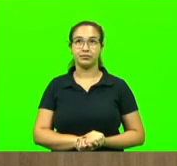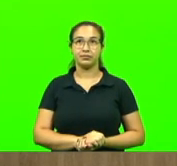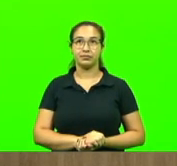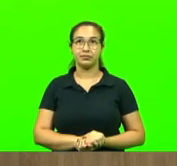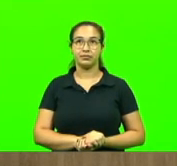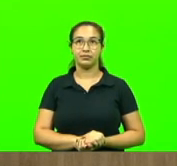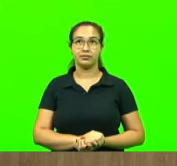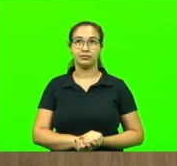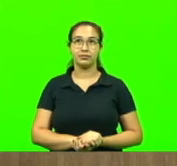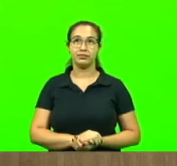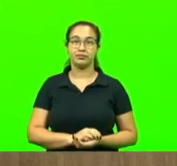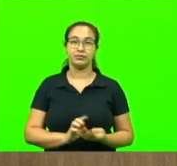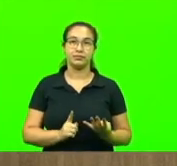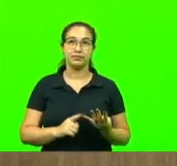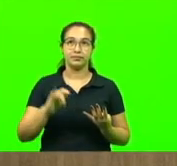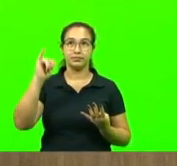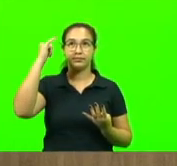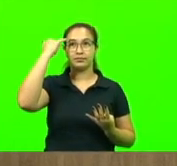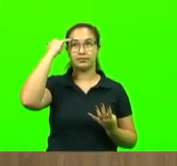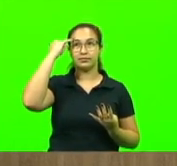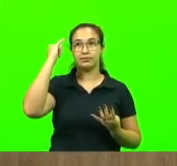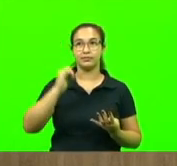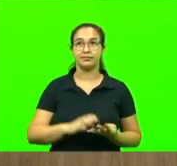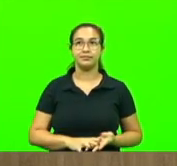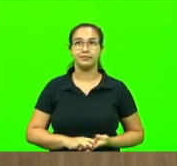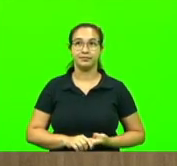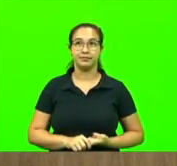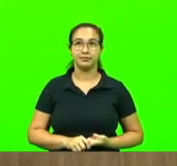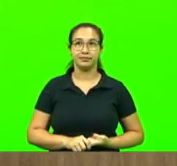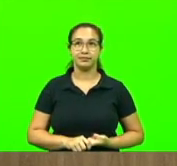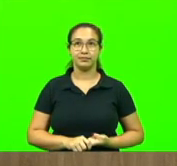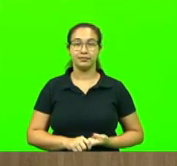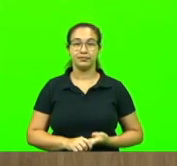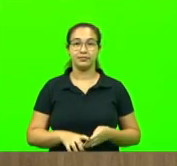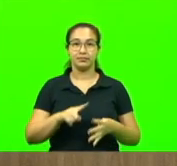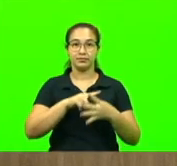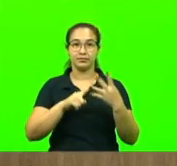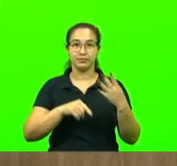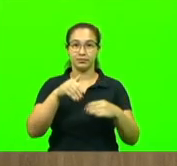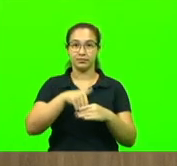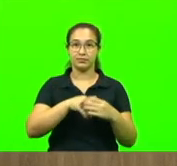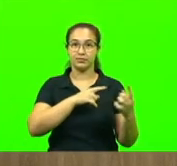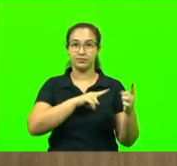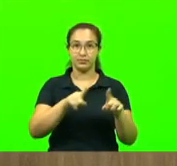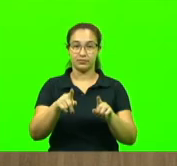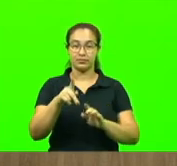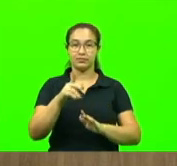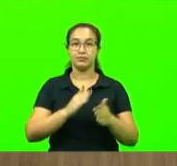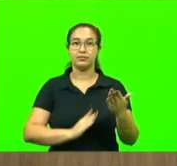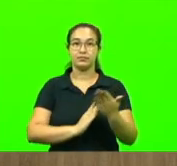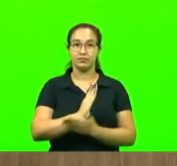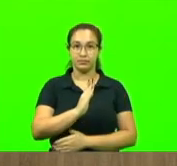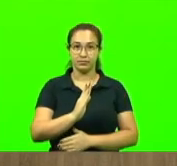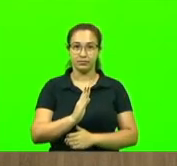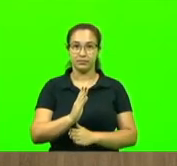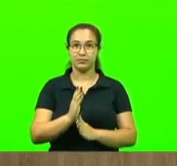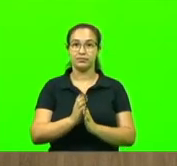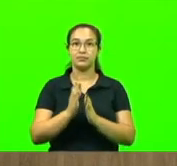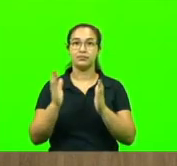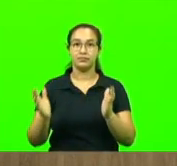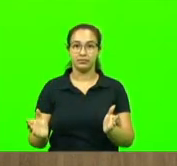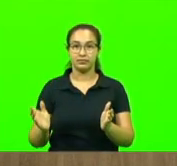E o deputado Jair Mioto também. Quatro votos contrários. Aprovado por maioria.